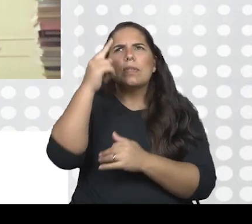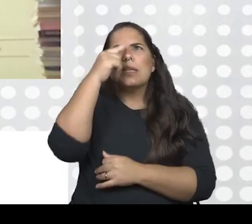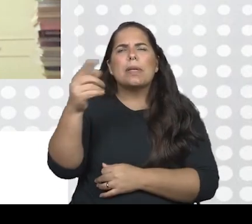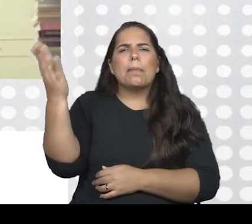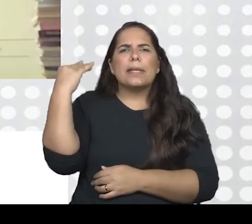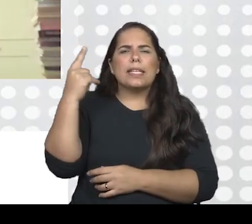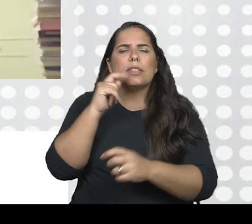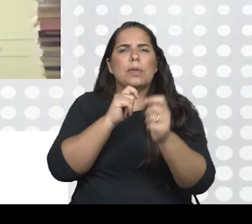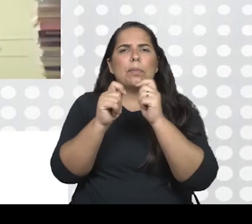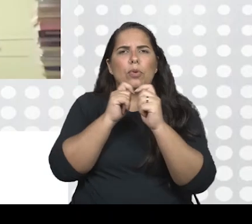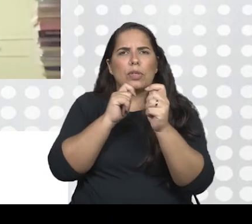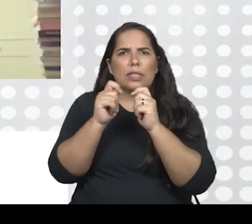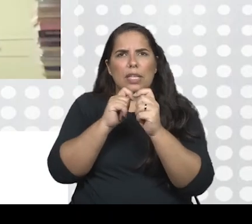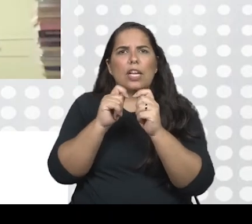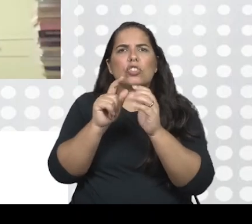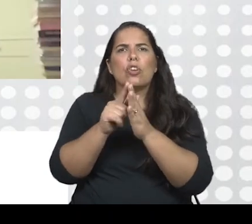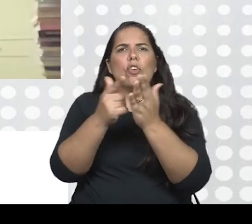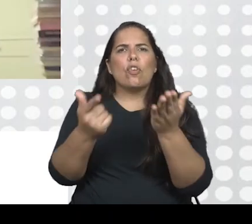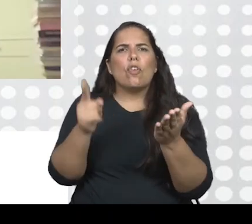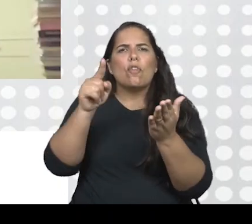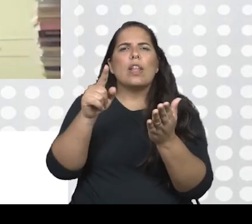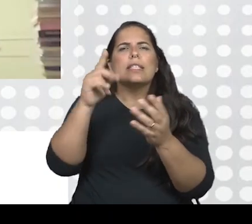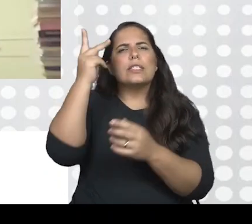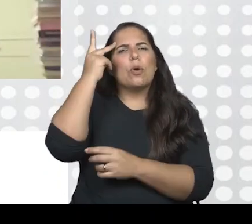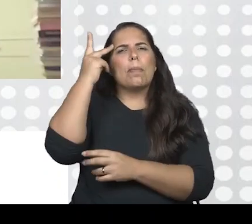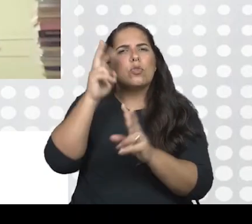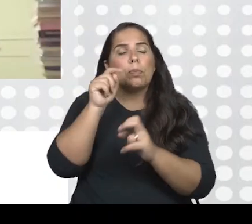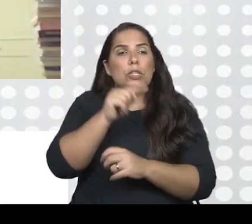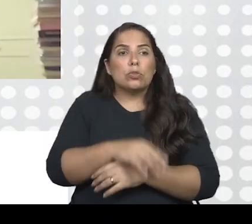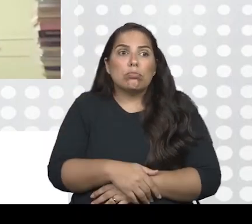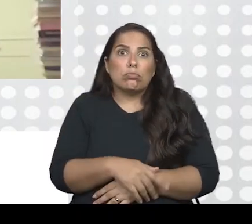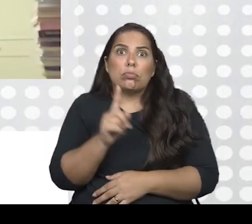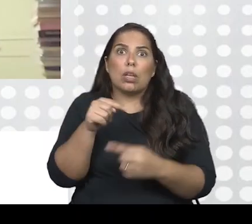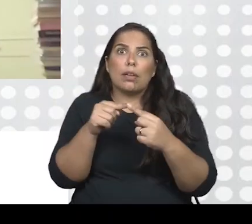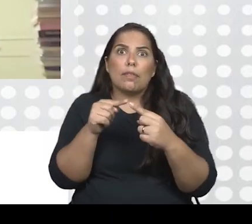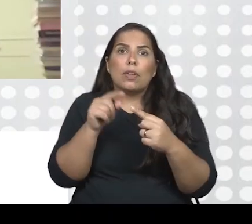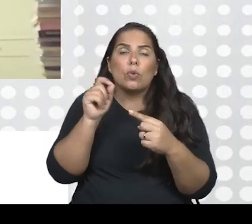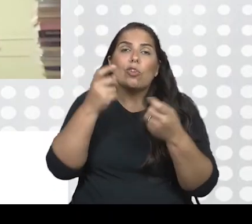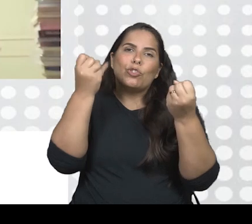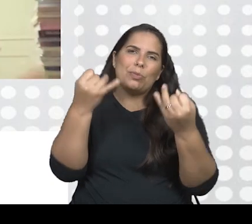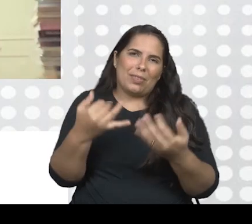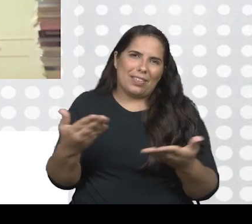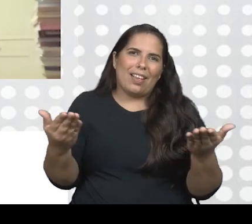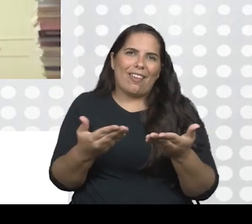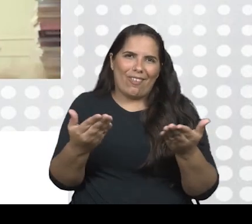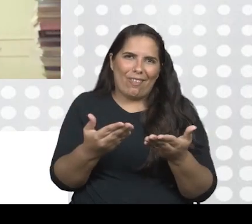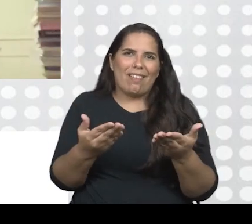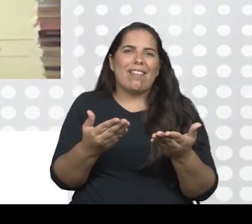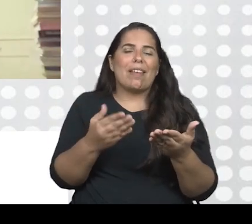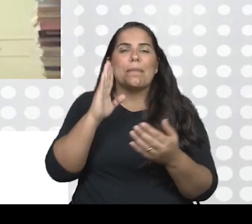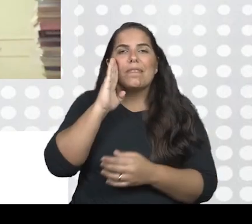passado uma reportagem na Folha de São Paulo sobre esse aspecto, e que tem a ver com o que eu estou colocando